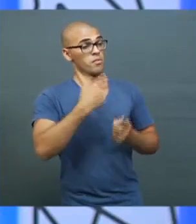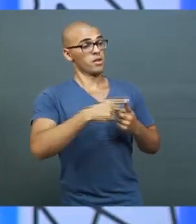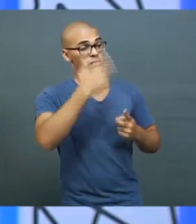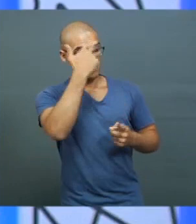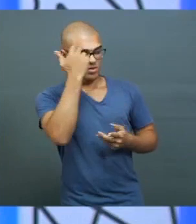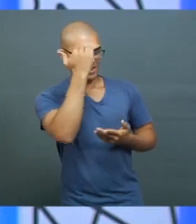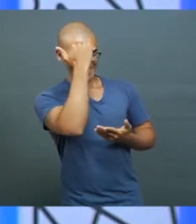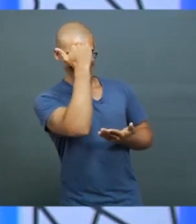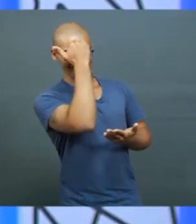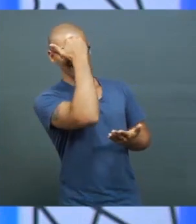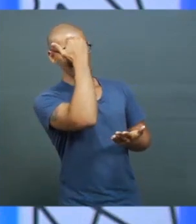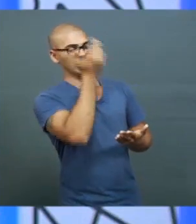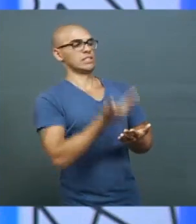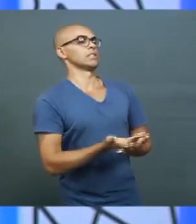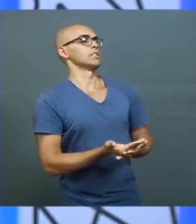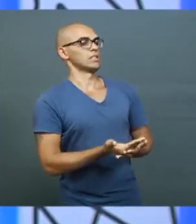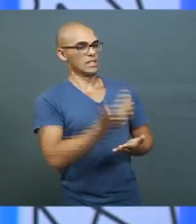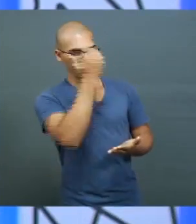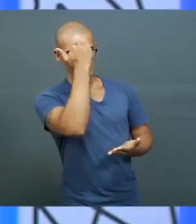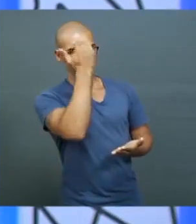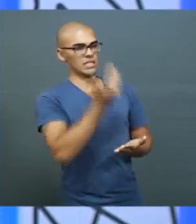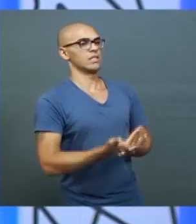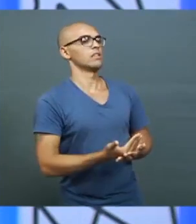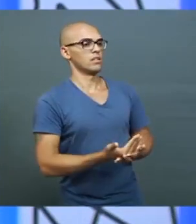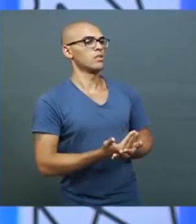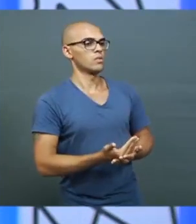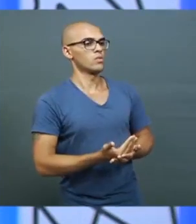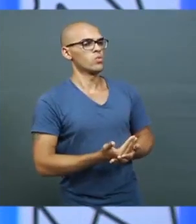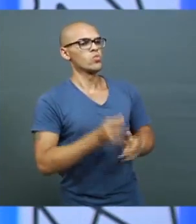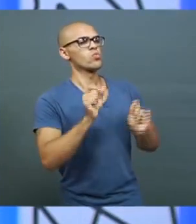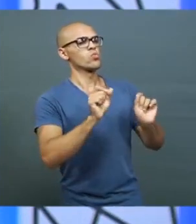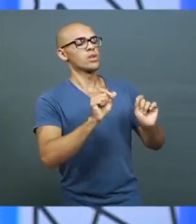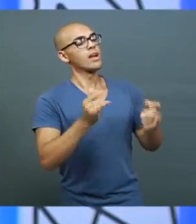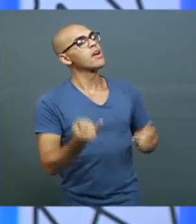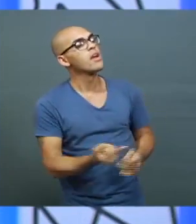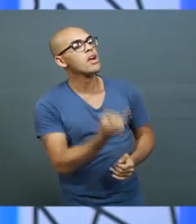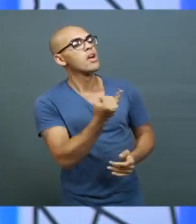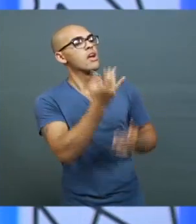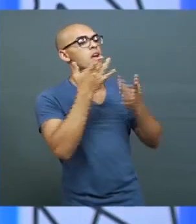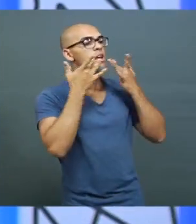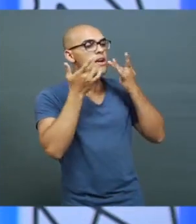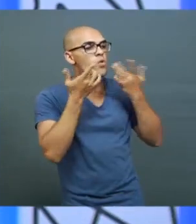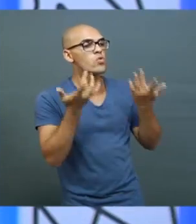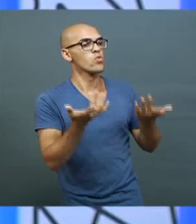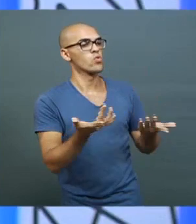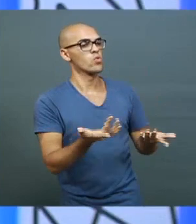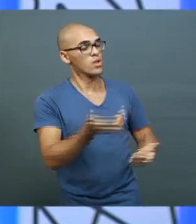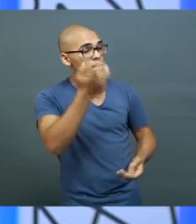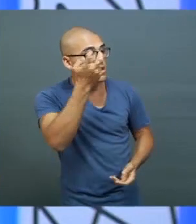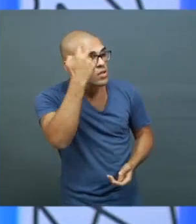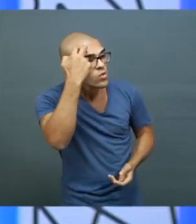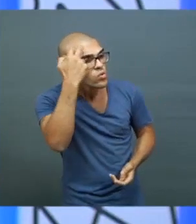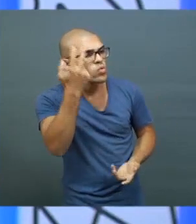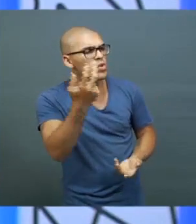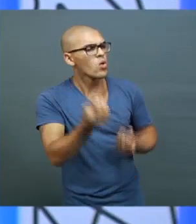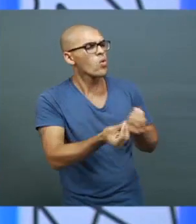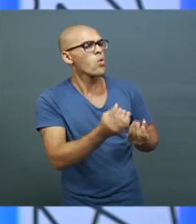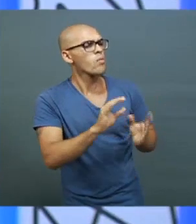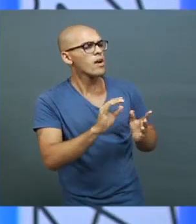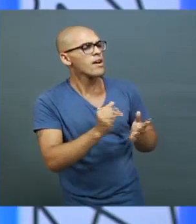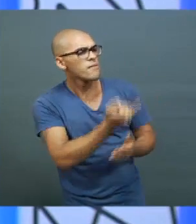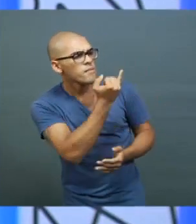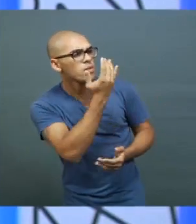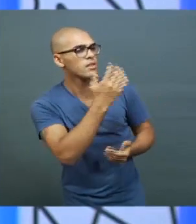né? Acredita no retorno, na importância do marketing cultural, que é uma ferramenta poderosa. Acho que os empresários, de um modo geral,